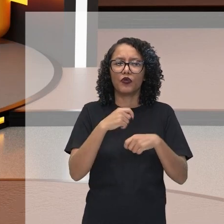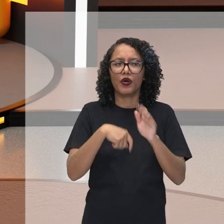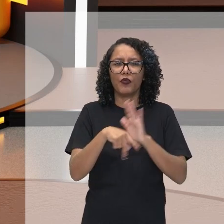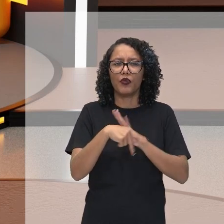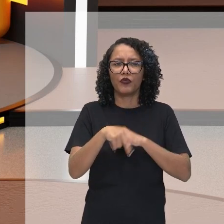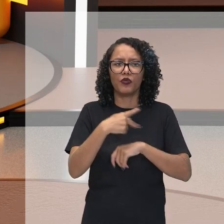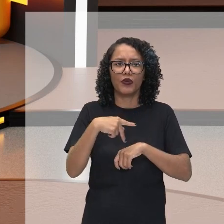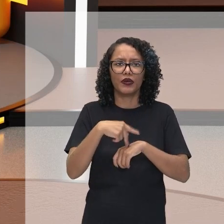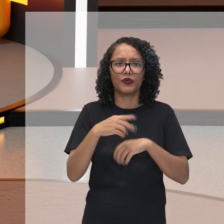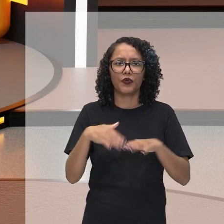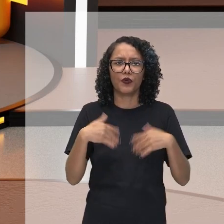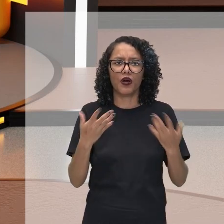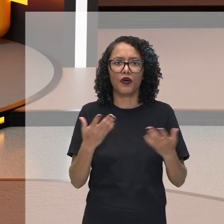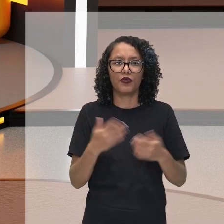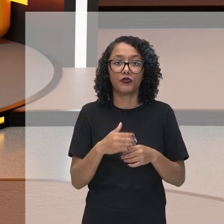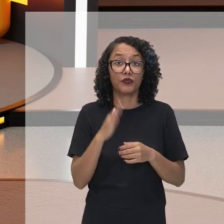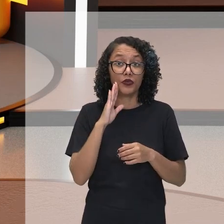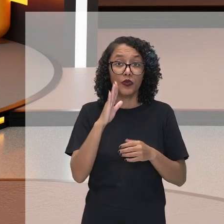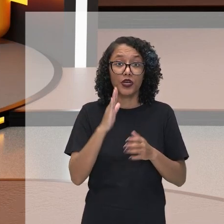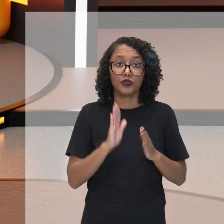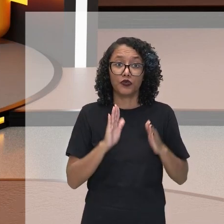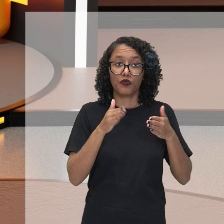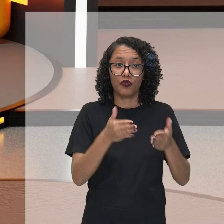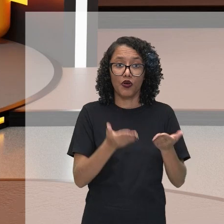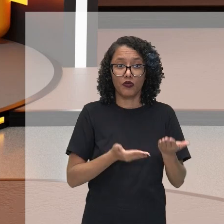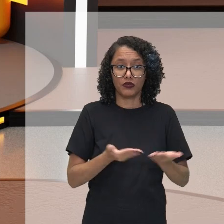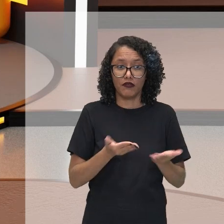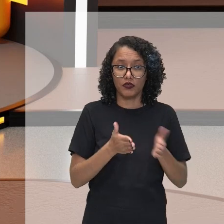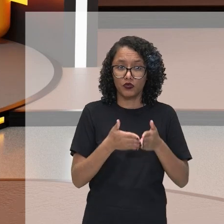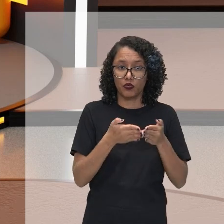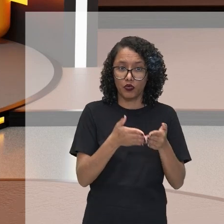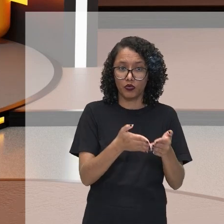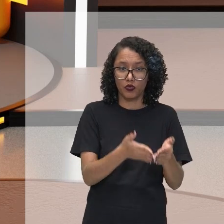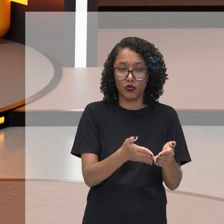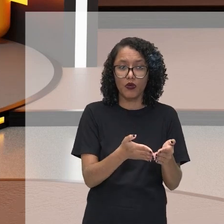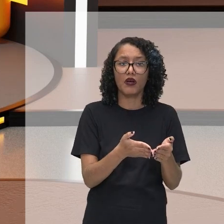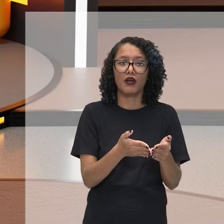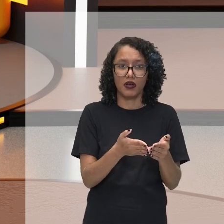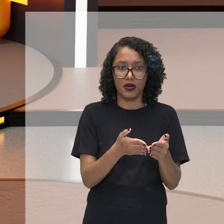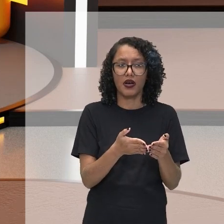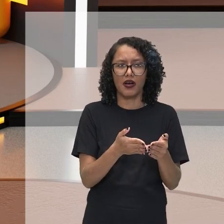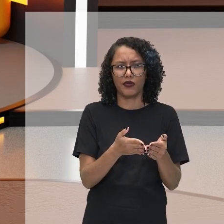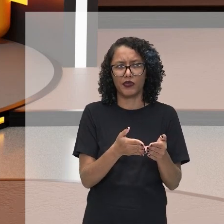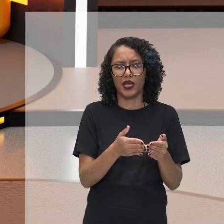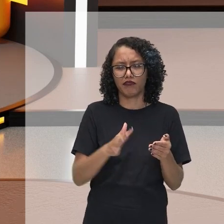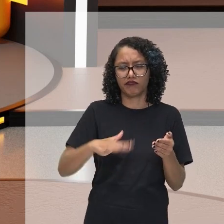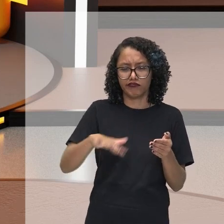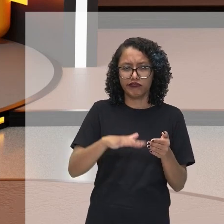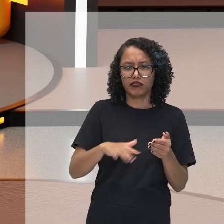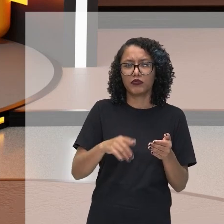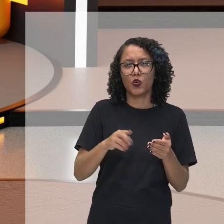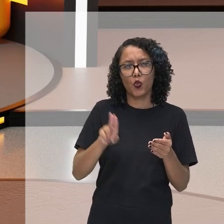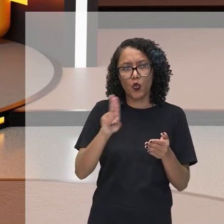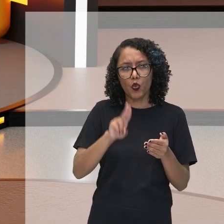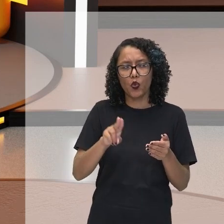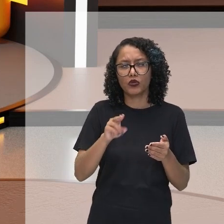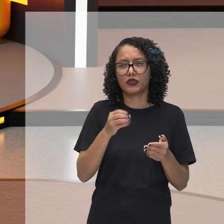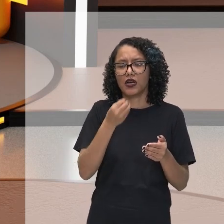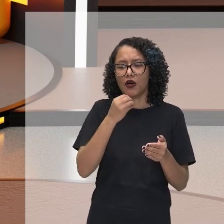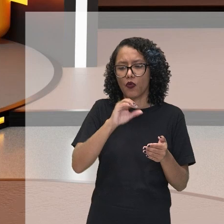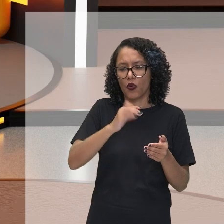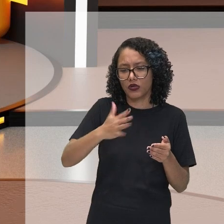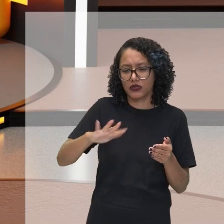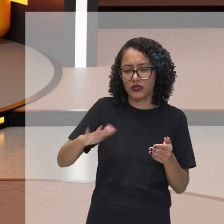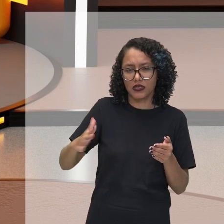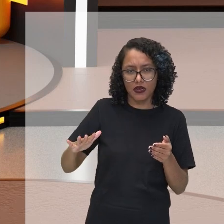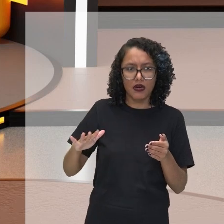se concentrar nos serviços portuários, né, tendo esse acesso através do Oceano Pacífico e também a parte de